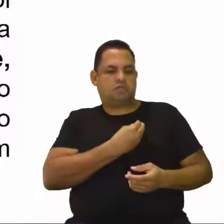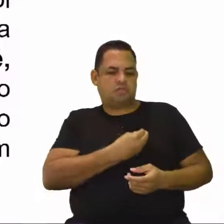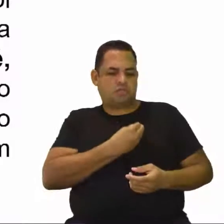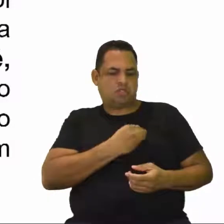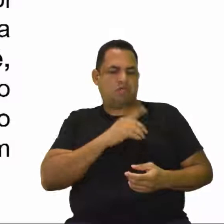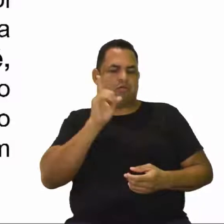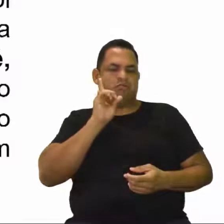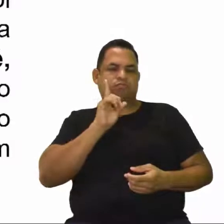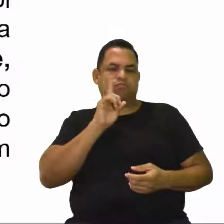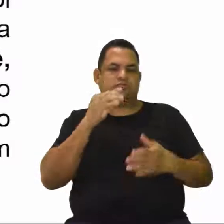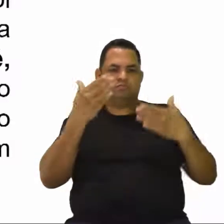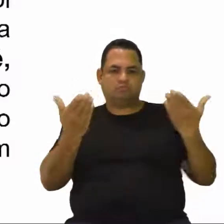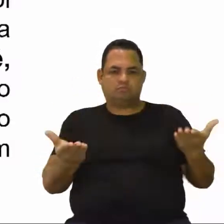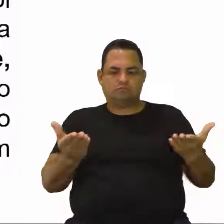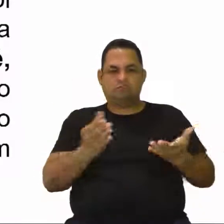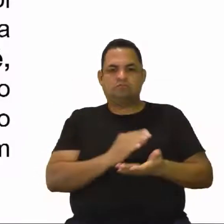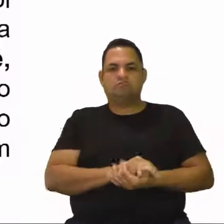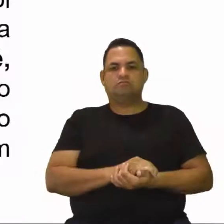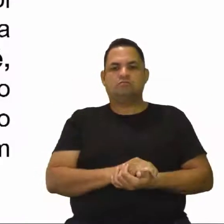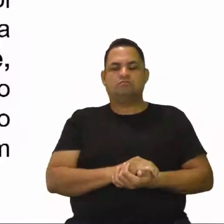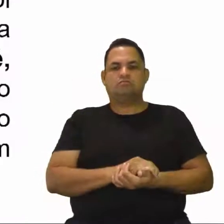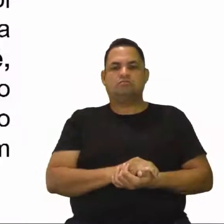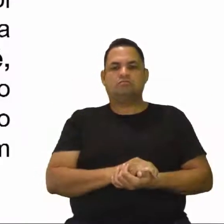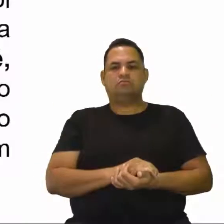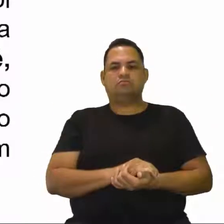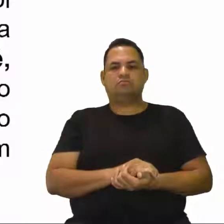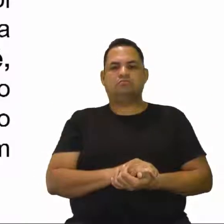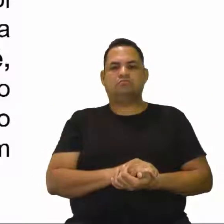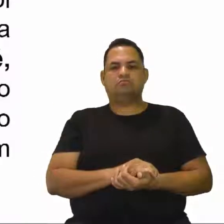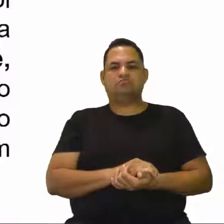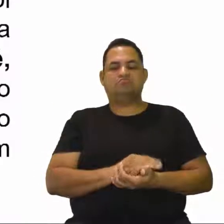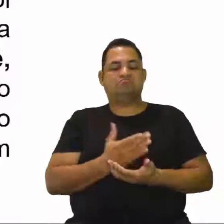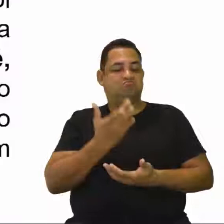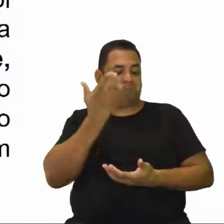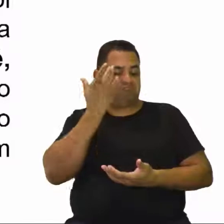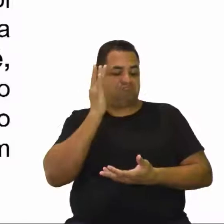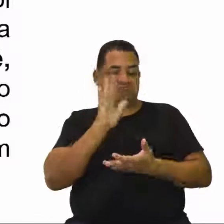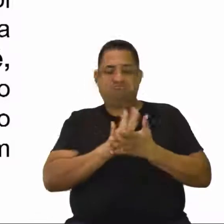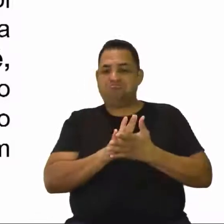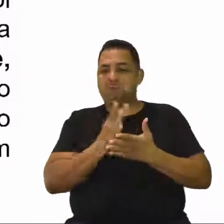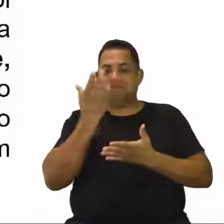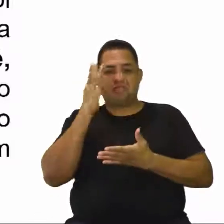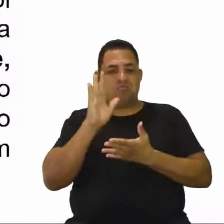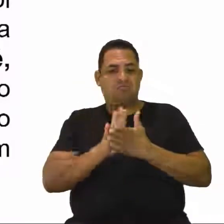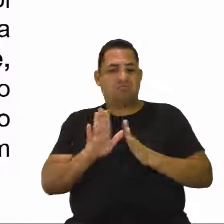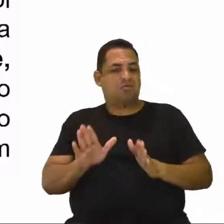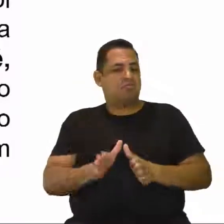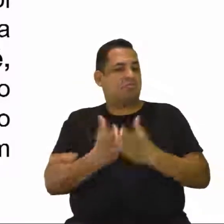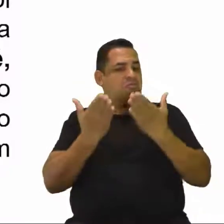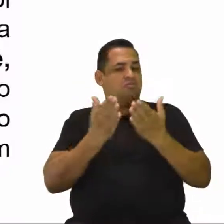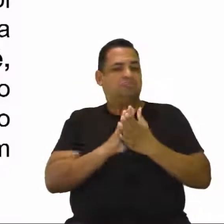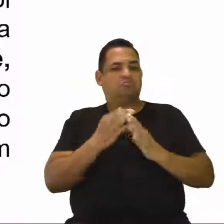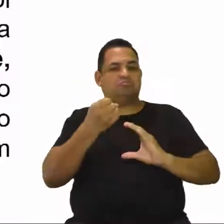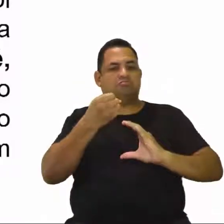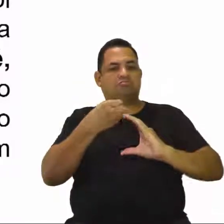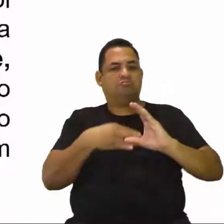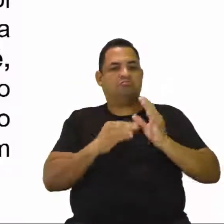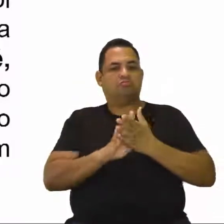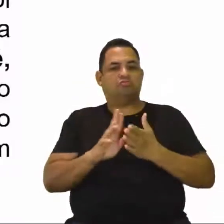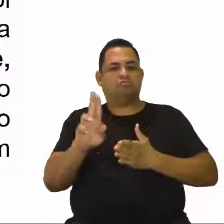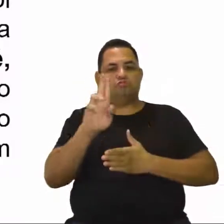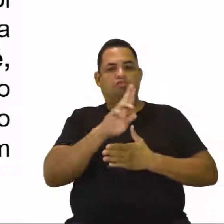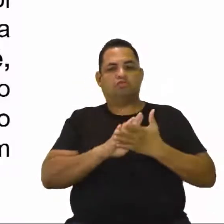de vida americano. Nós, sem saber o que era pobreza, caracterizado pelo consumismo